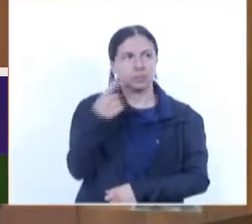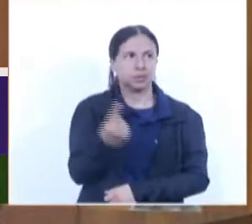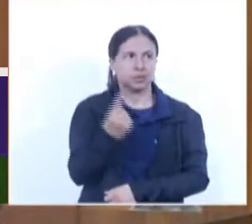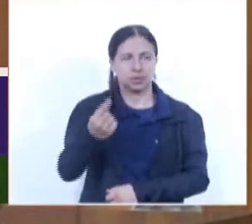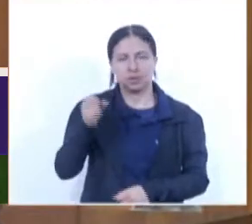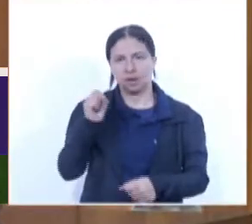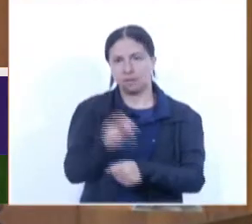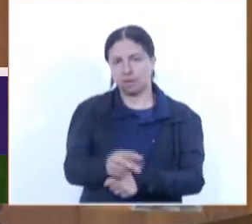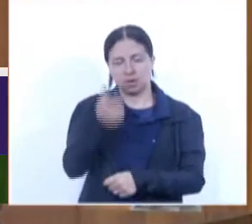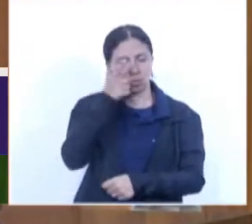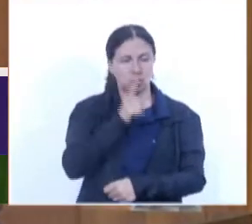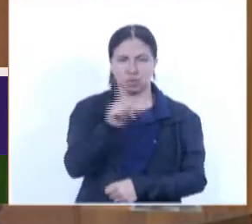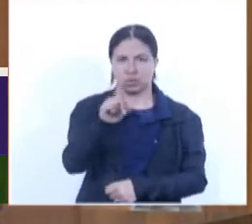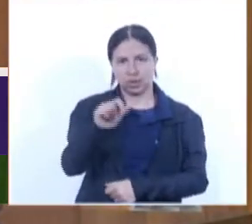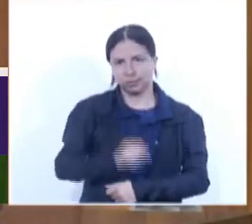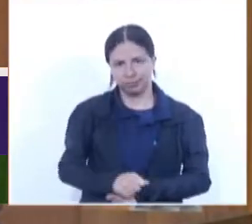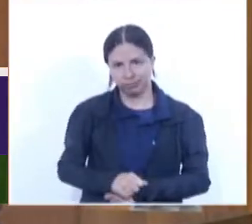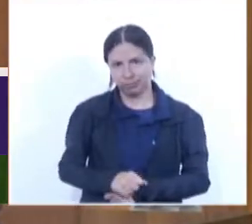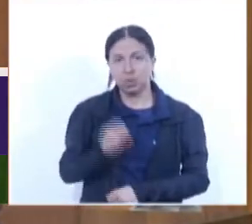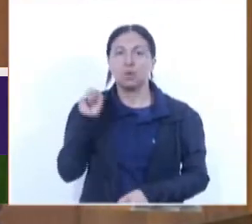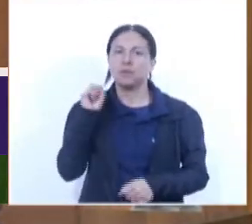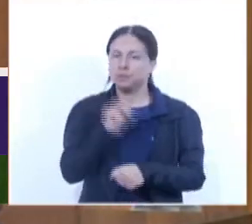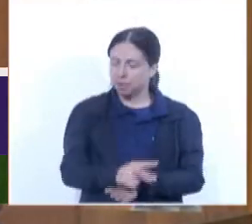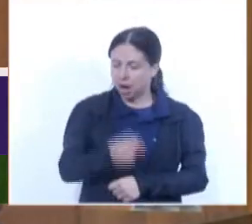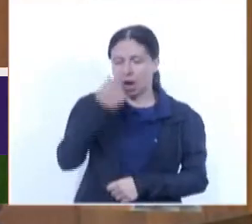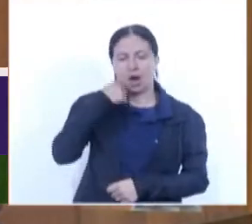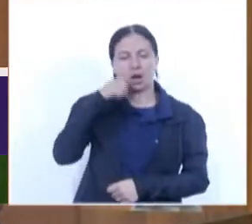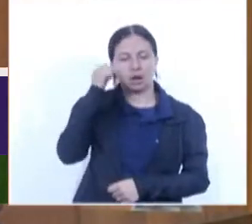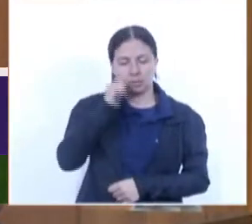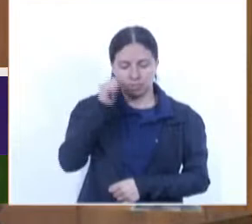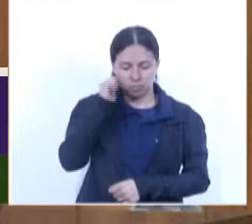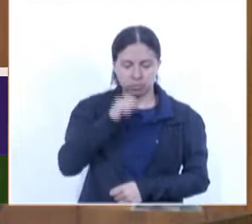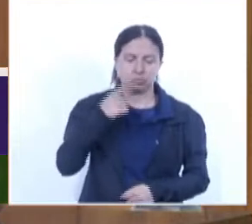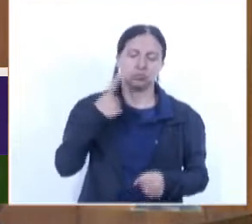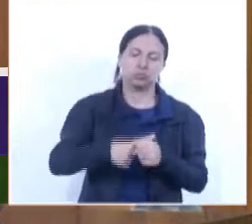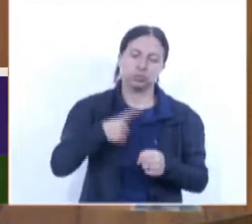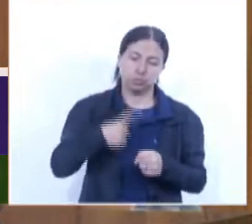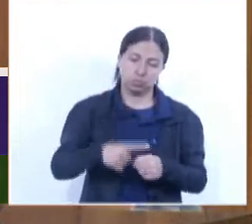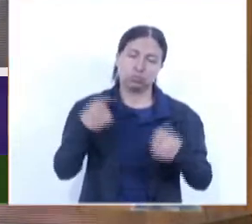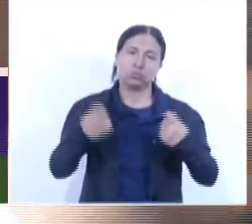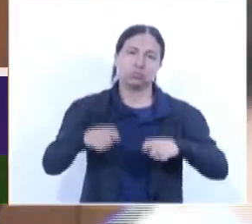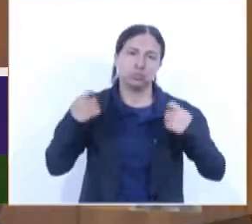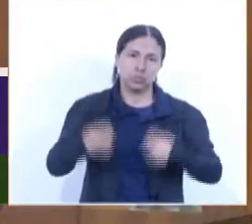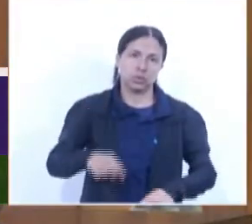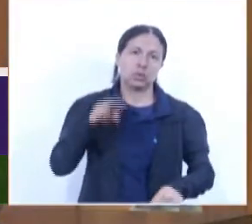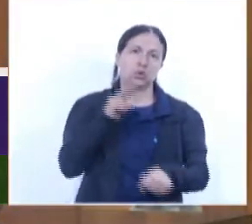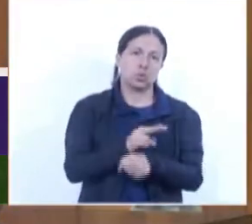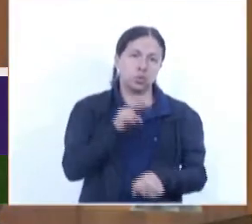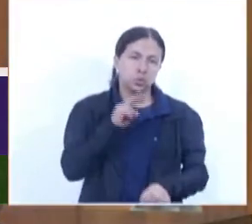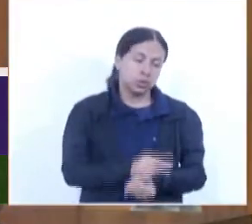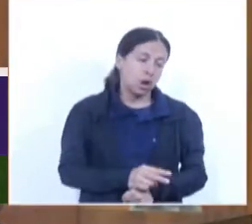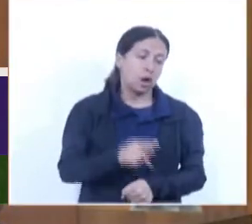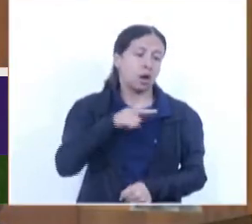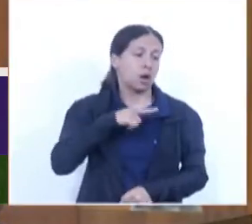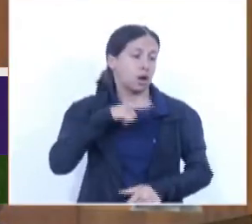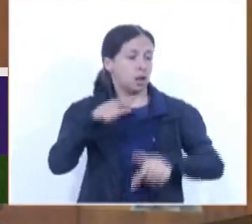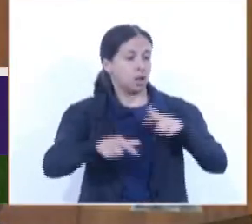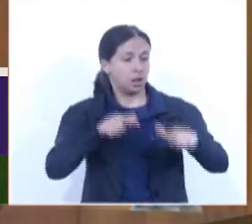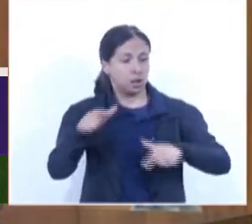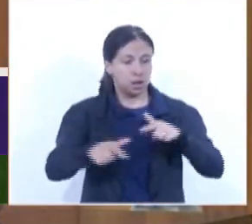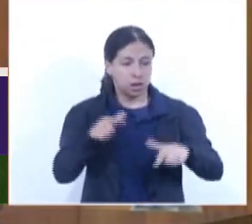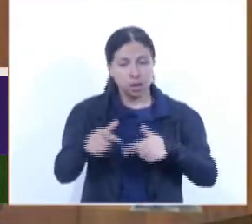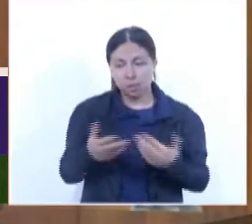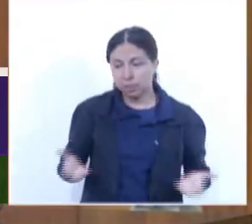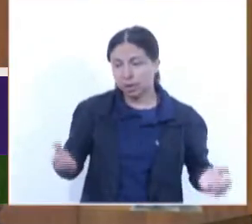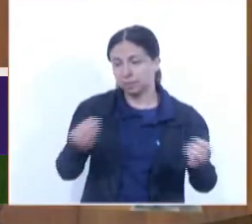por mais vagas para as mulheres na nossa cidade para que elas possam cuidar e ter como trabalhar e ter uma uma